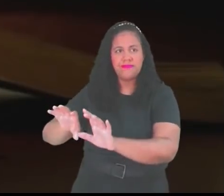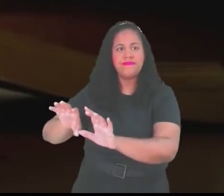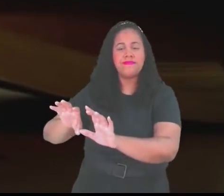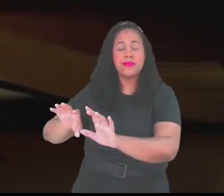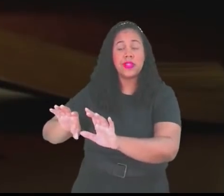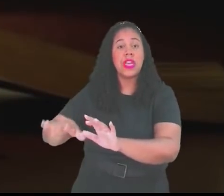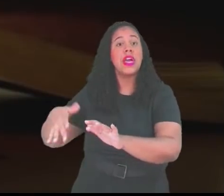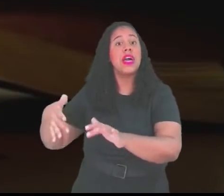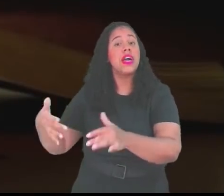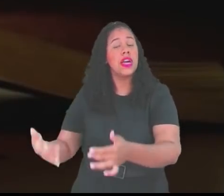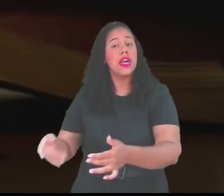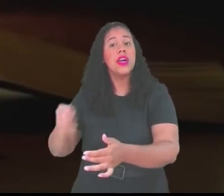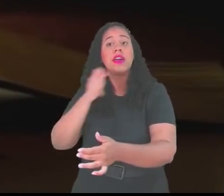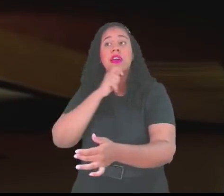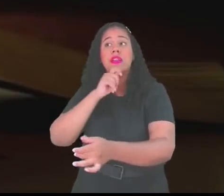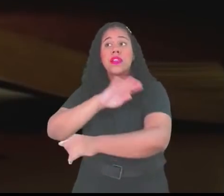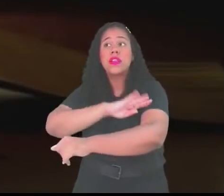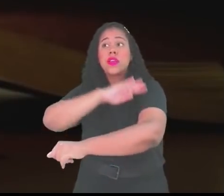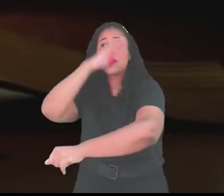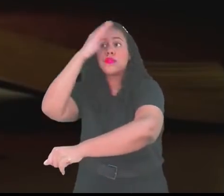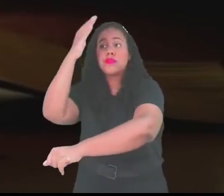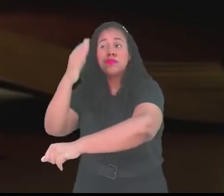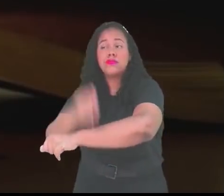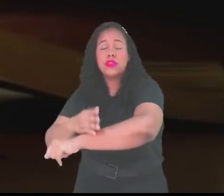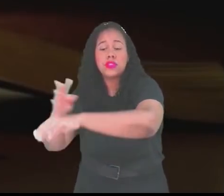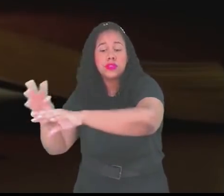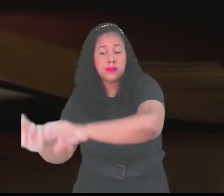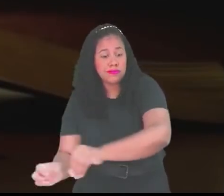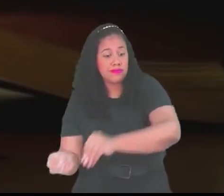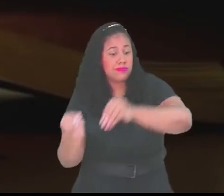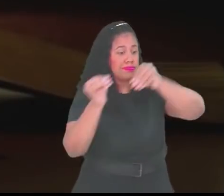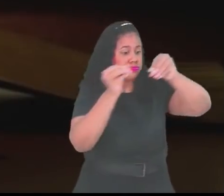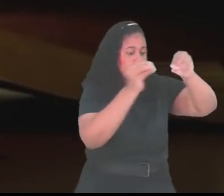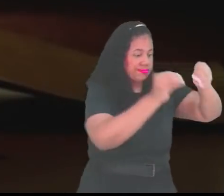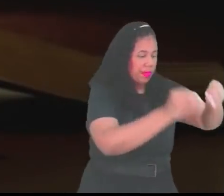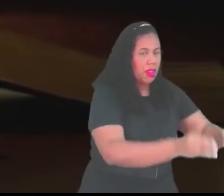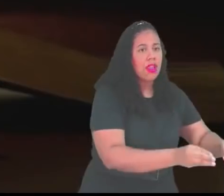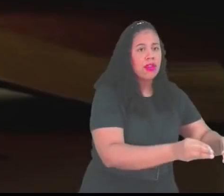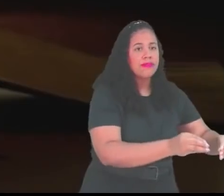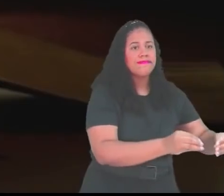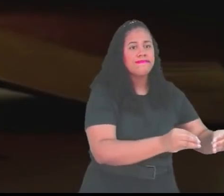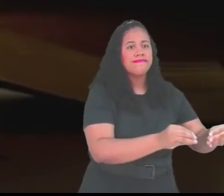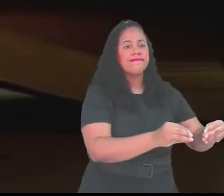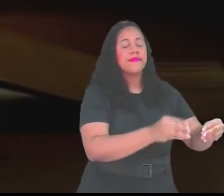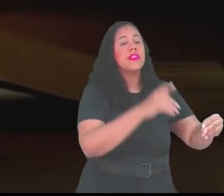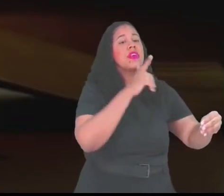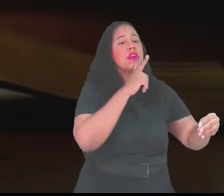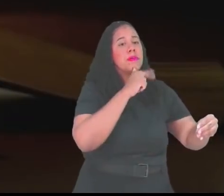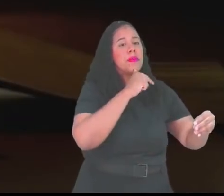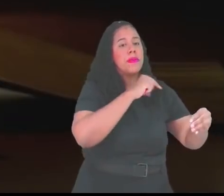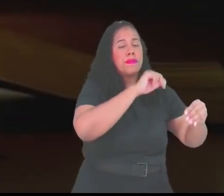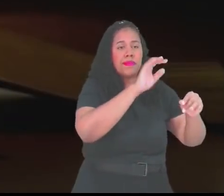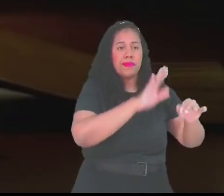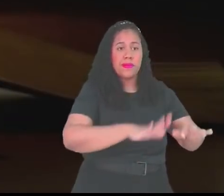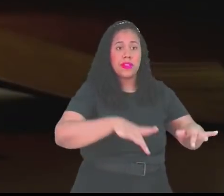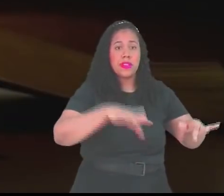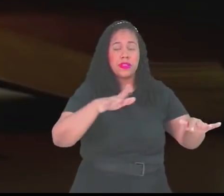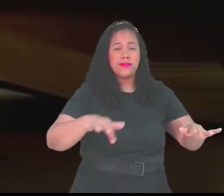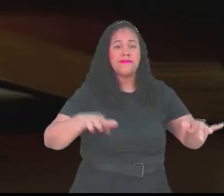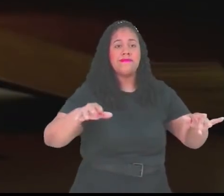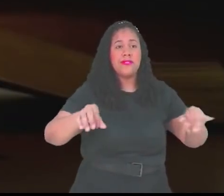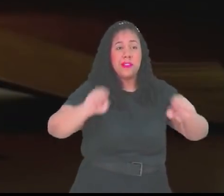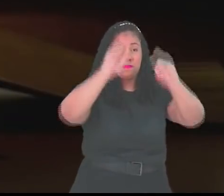e ainda que os montes se transportem para o meio dos mares. Um